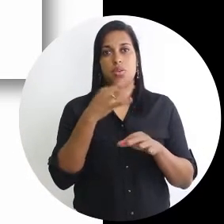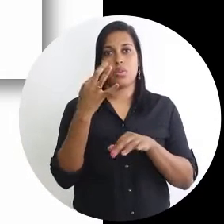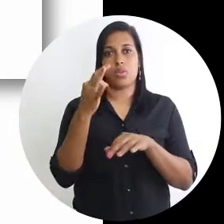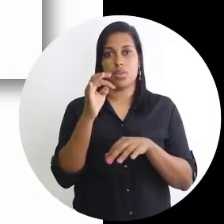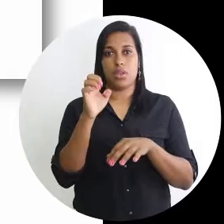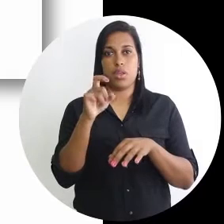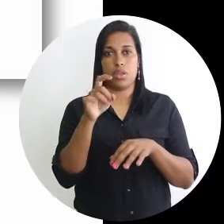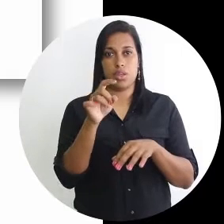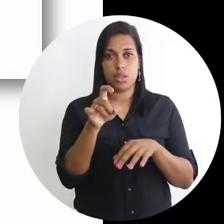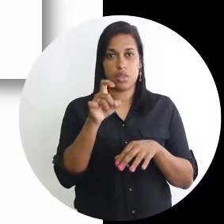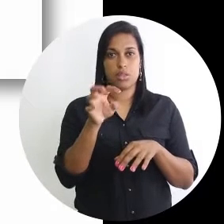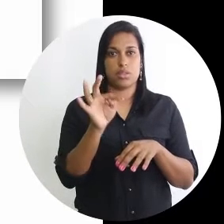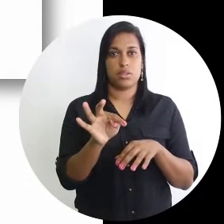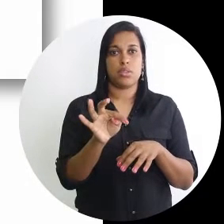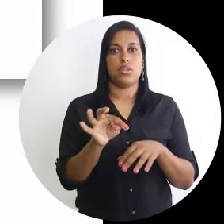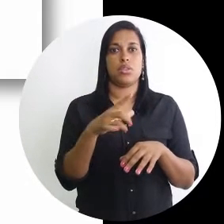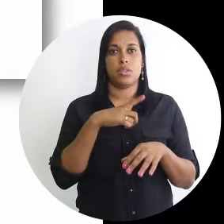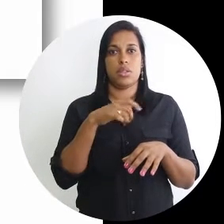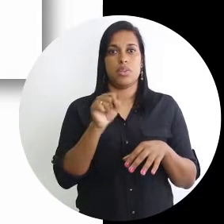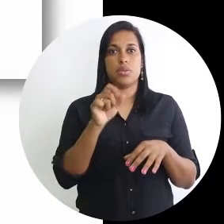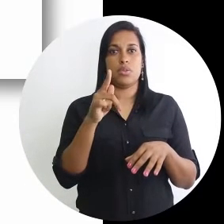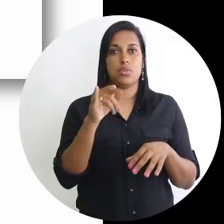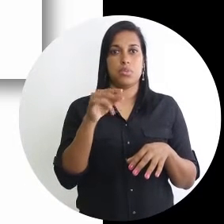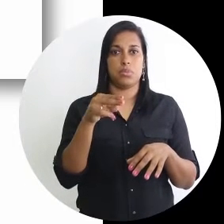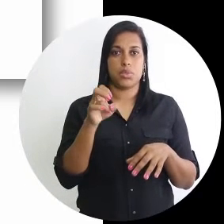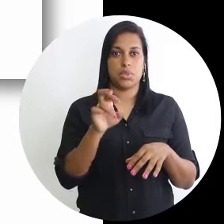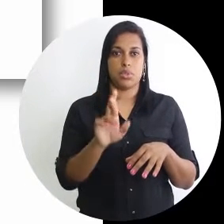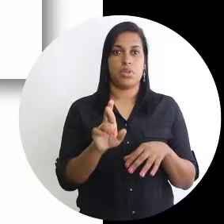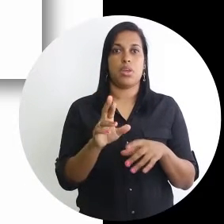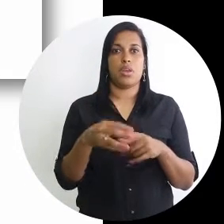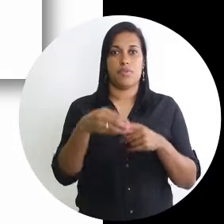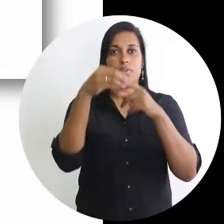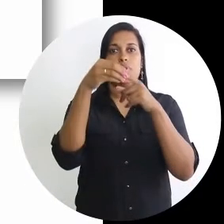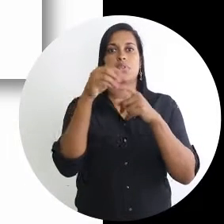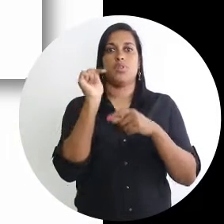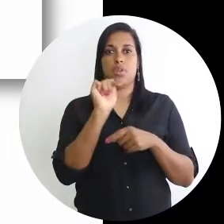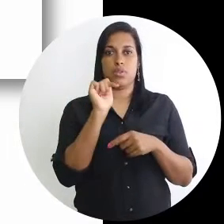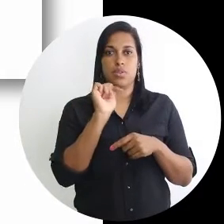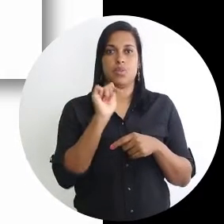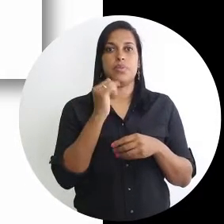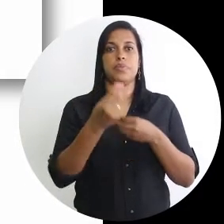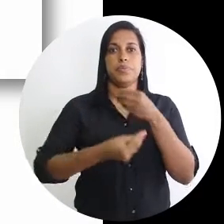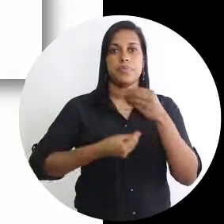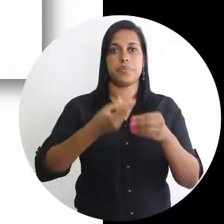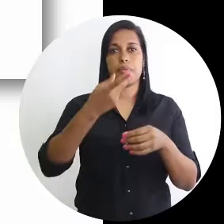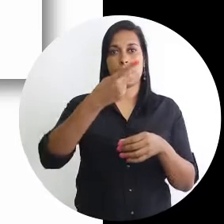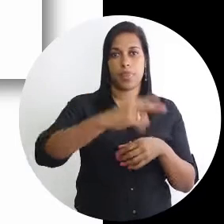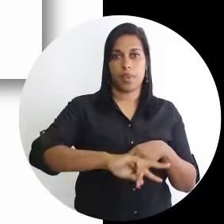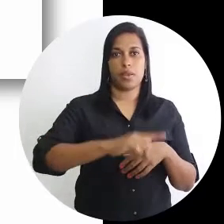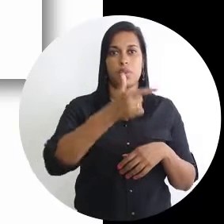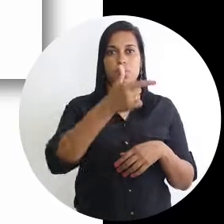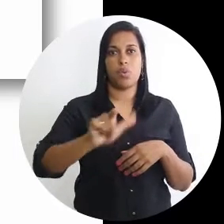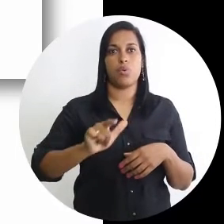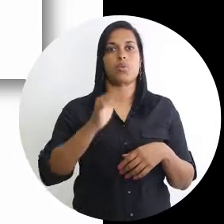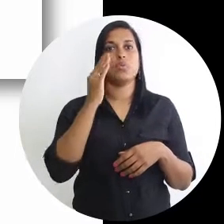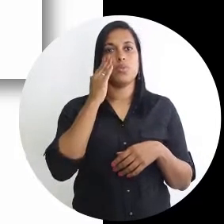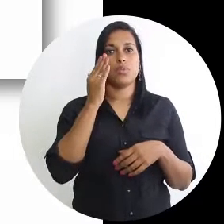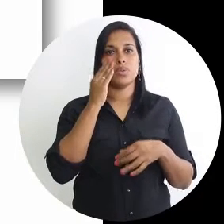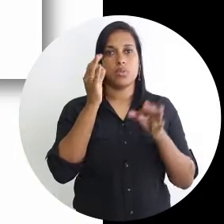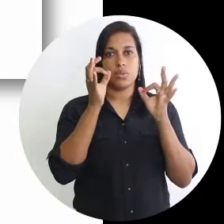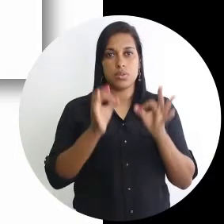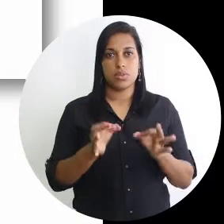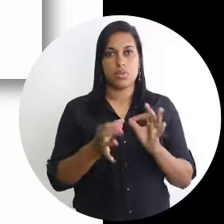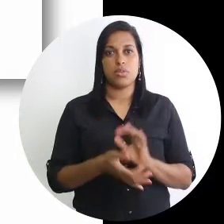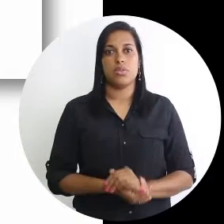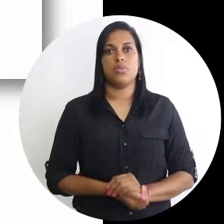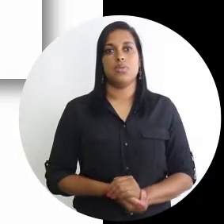text, e abaixo dele tem esse spinner, certo? Que foi referenciado dessa forma aqui. Ele está abaixo deste outro componente aqui, certo?